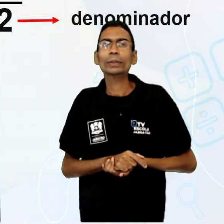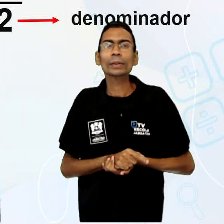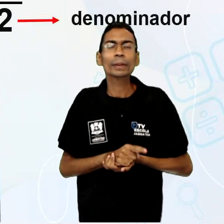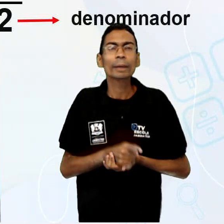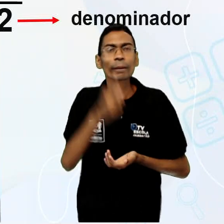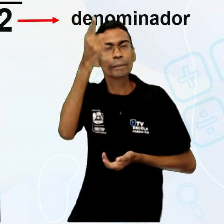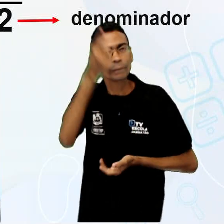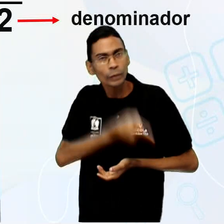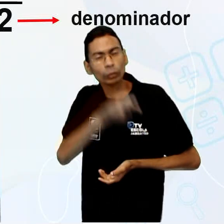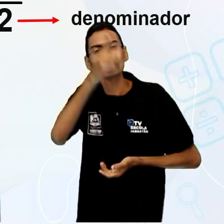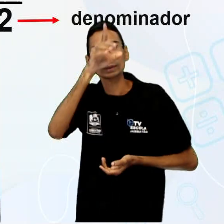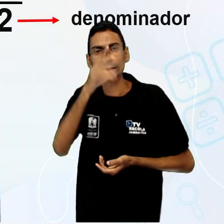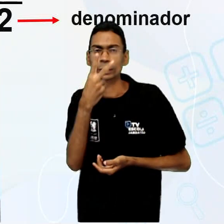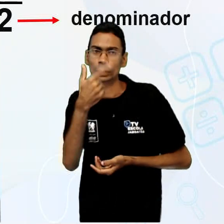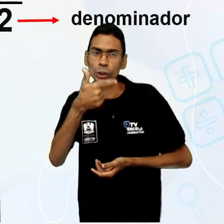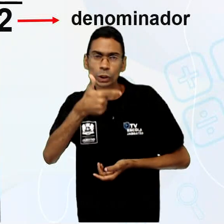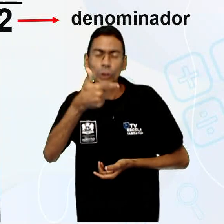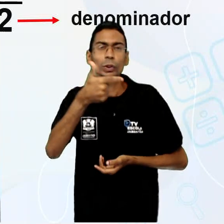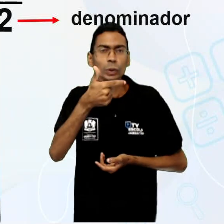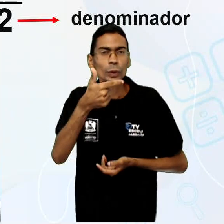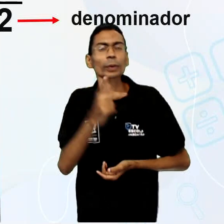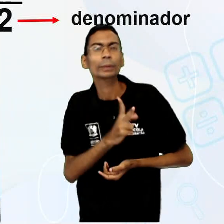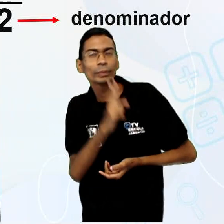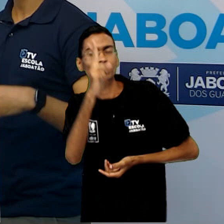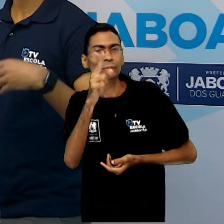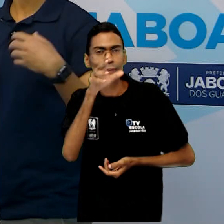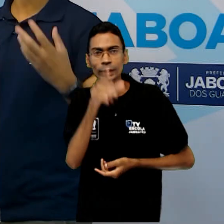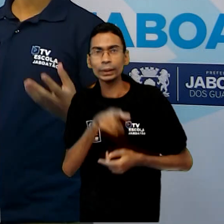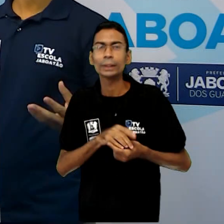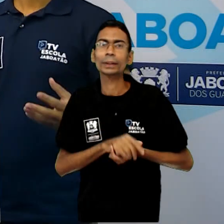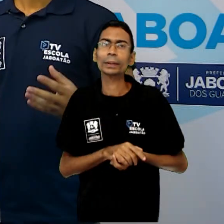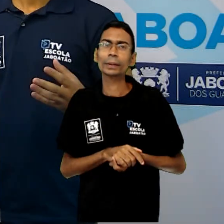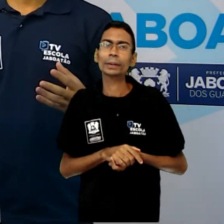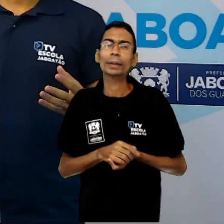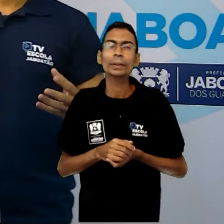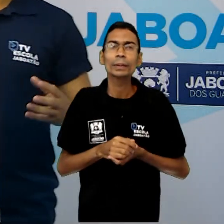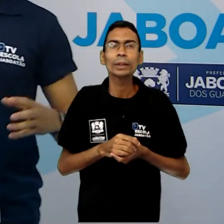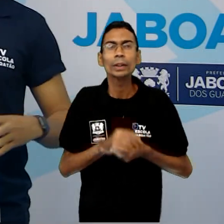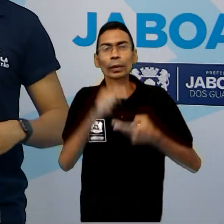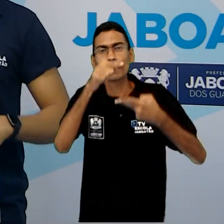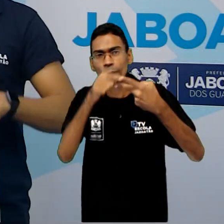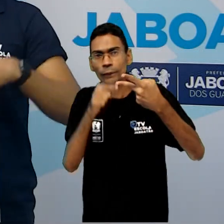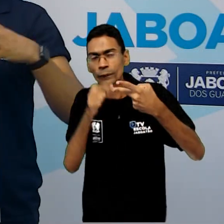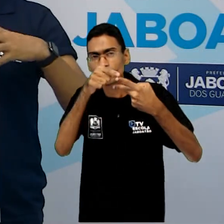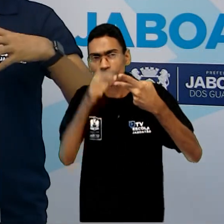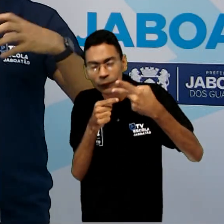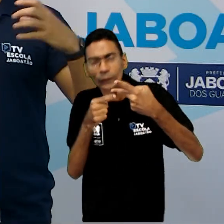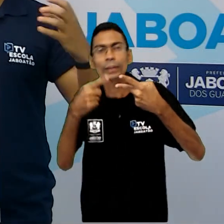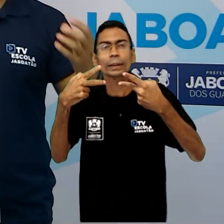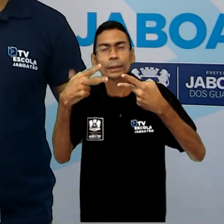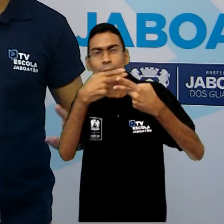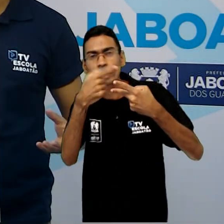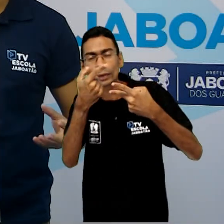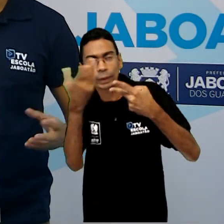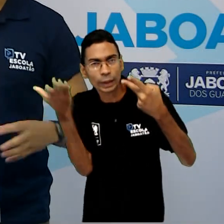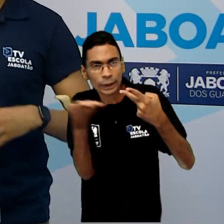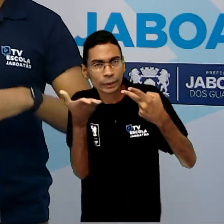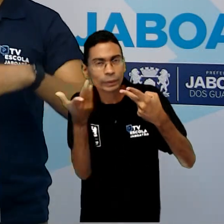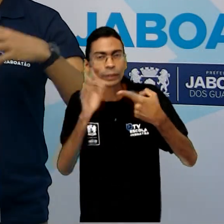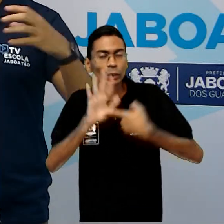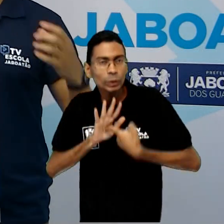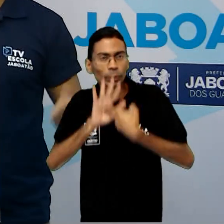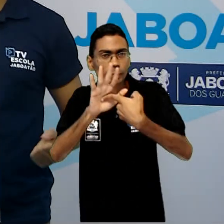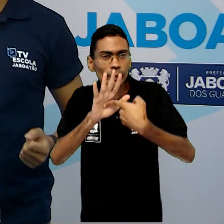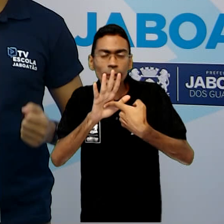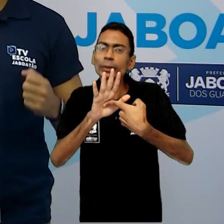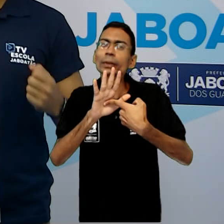o denominador. O número que fica acima do traço é o numerador. Ele indica a quantidade de partes que nós queremos representar, ou que